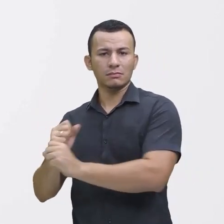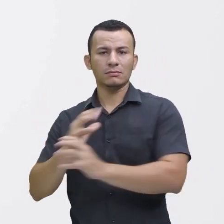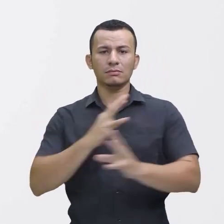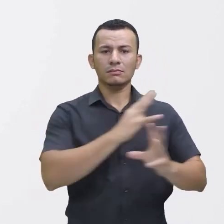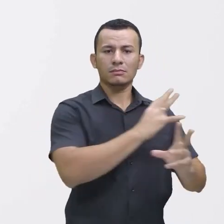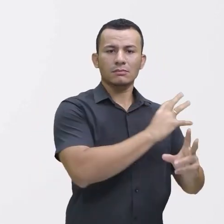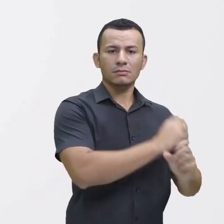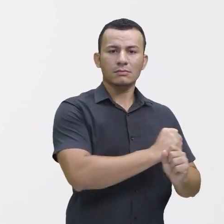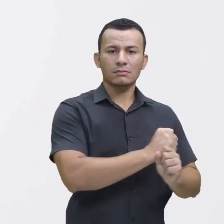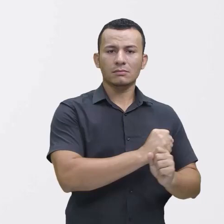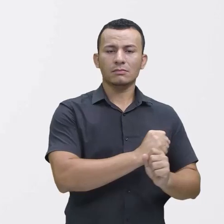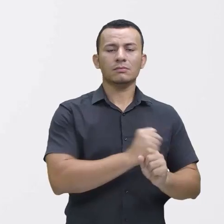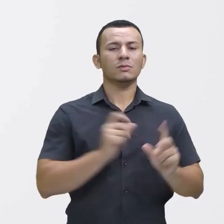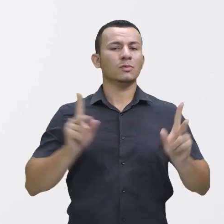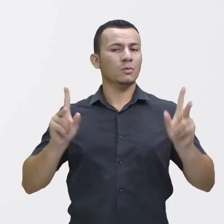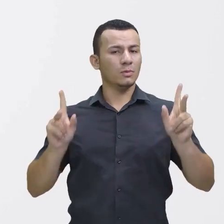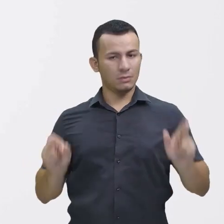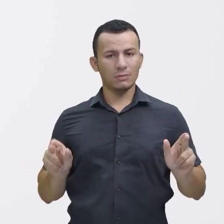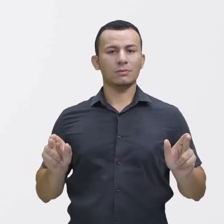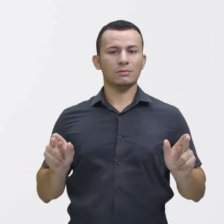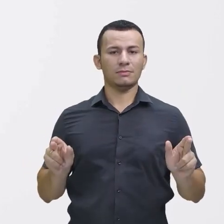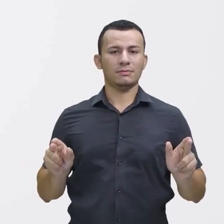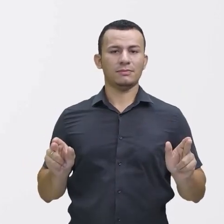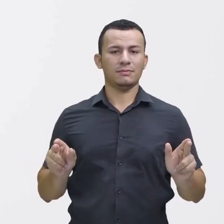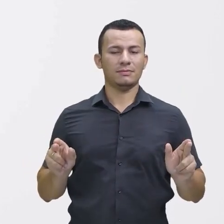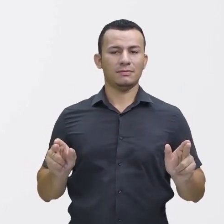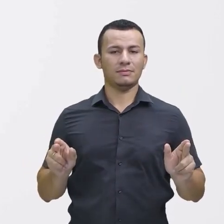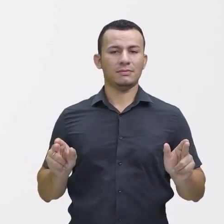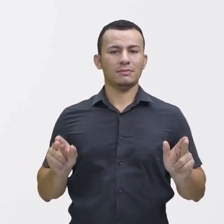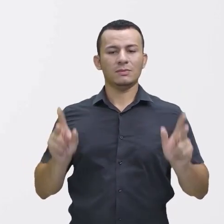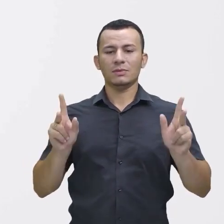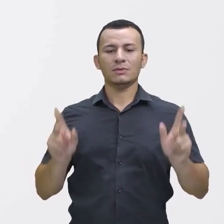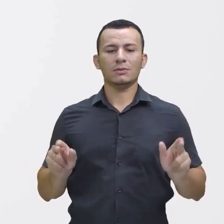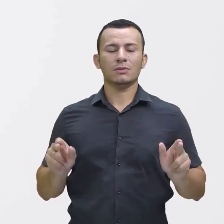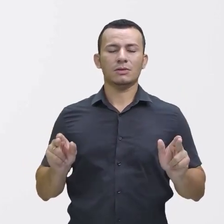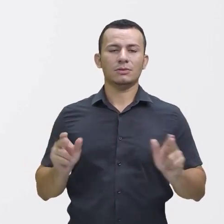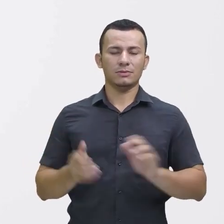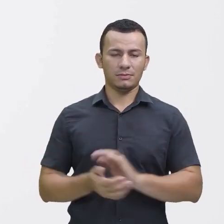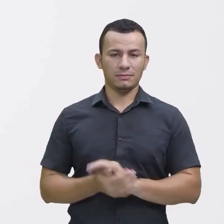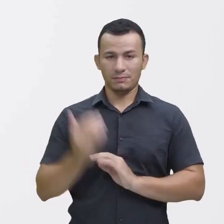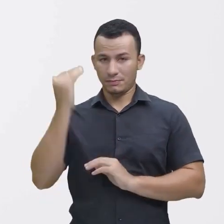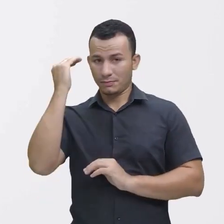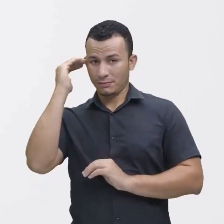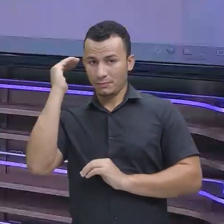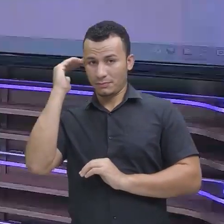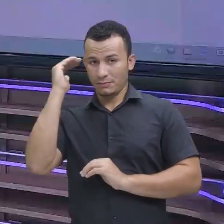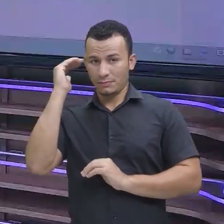Resultado iguais. Resultados iguais. Entenderam?